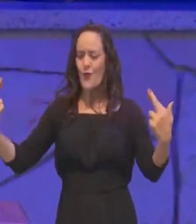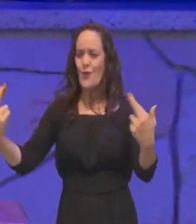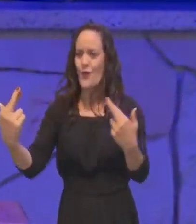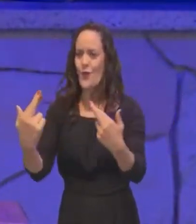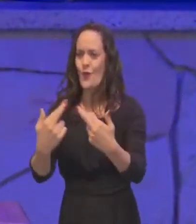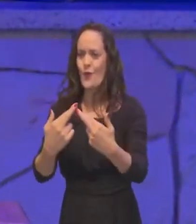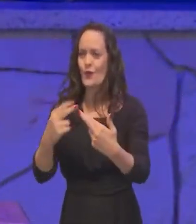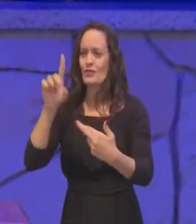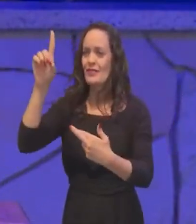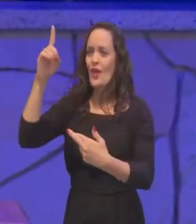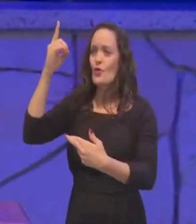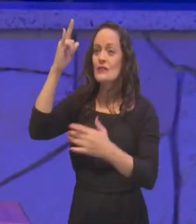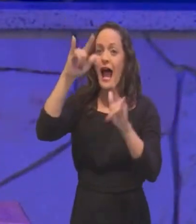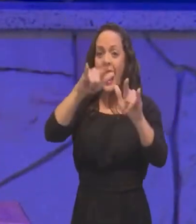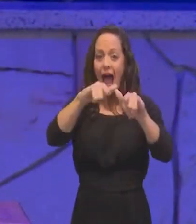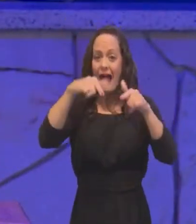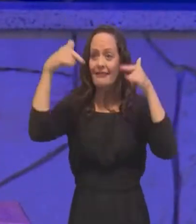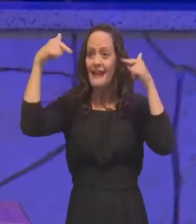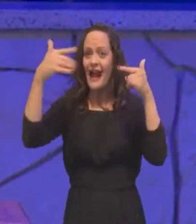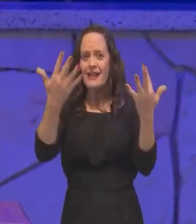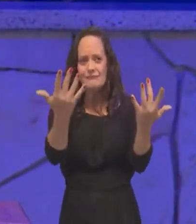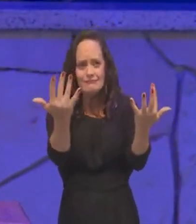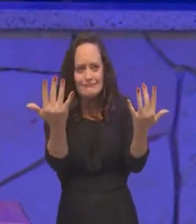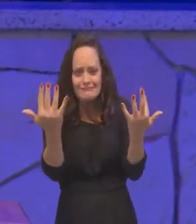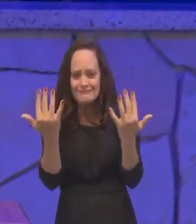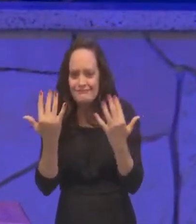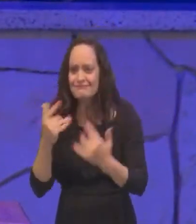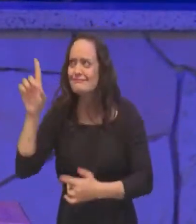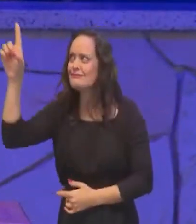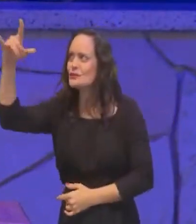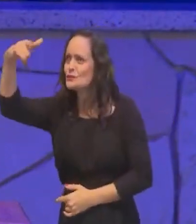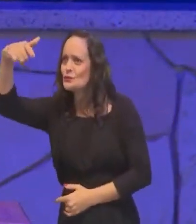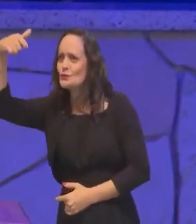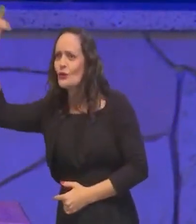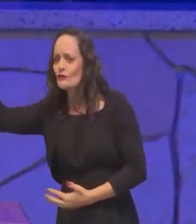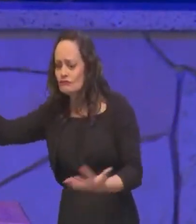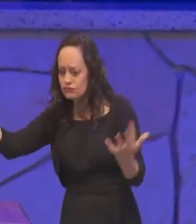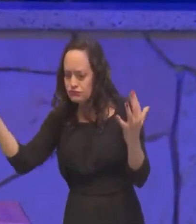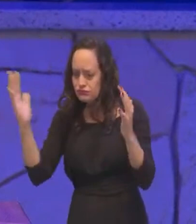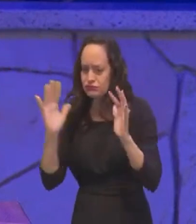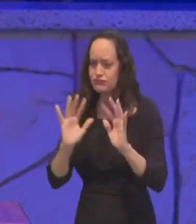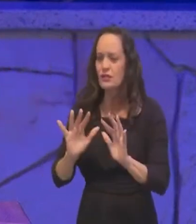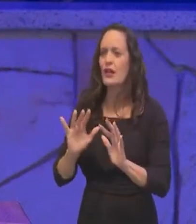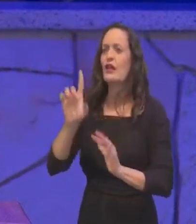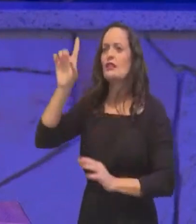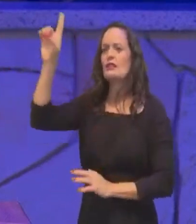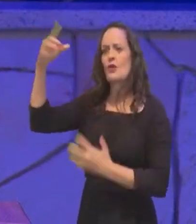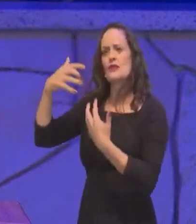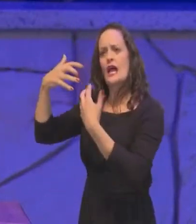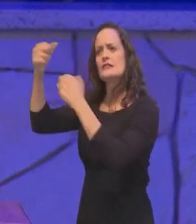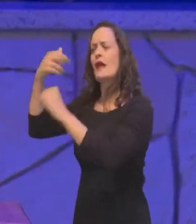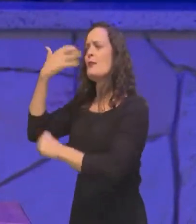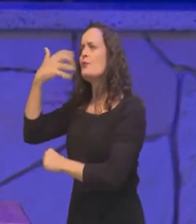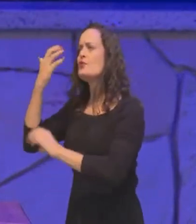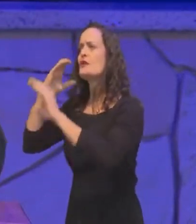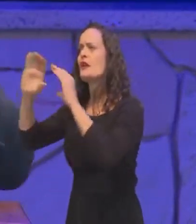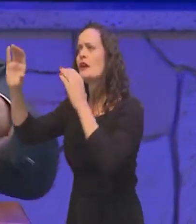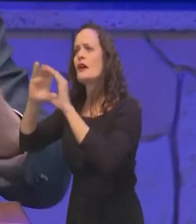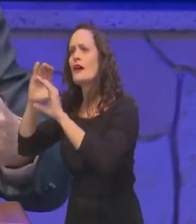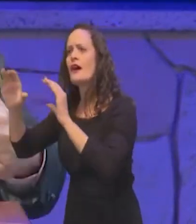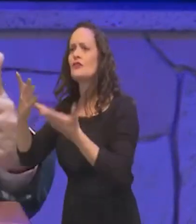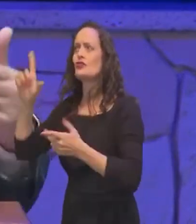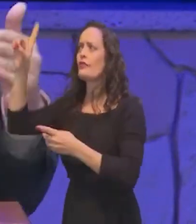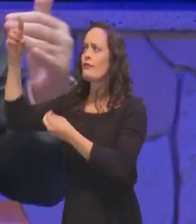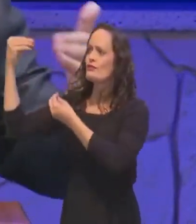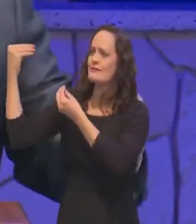o Deus que chama, o Deus que recebe os cânticos, as ofertas, o Deus que